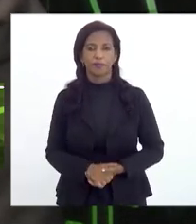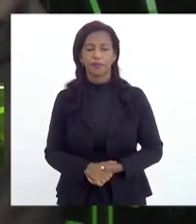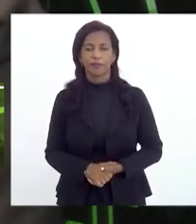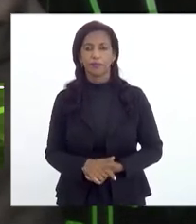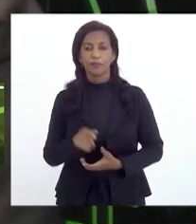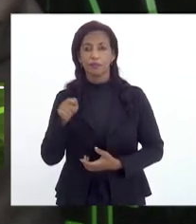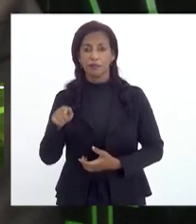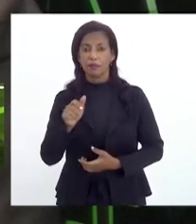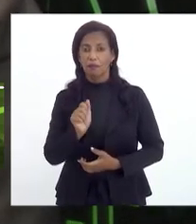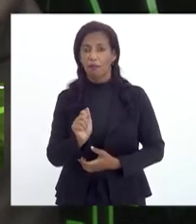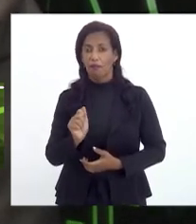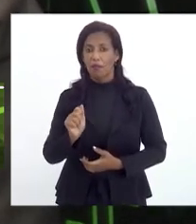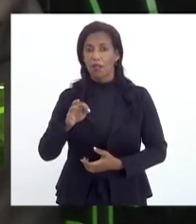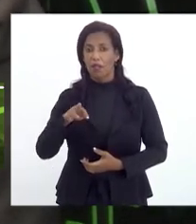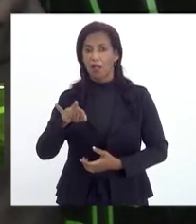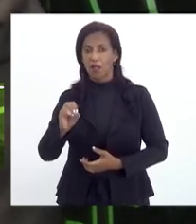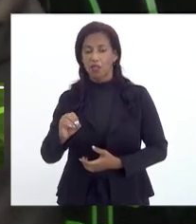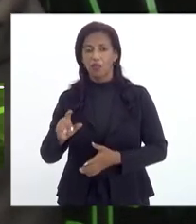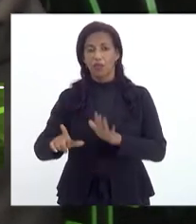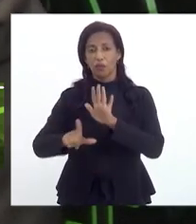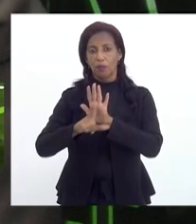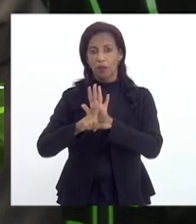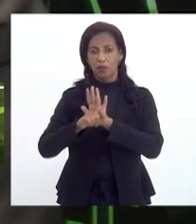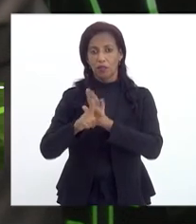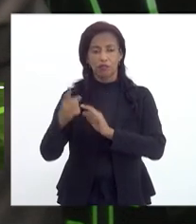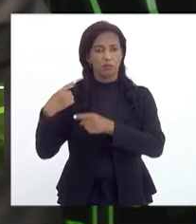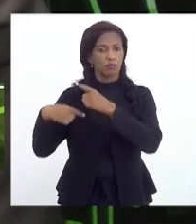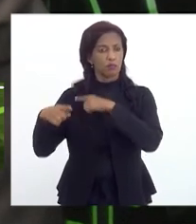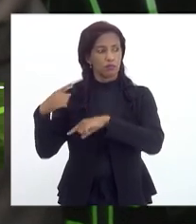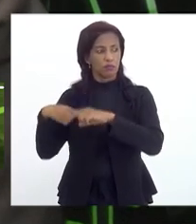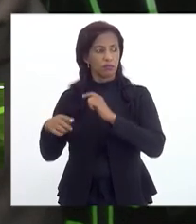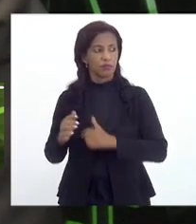esses ativos Tem uma legislação Anterior Que foi